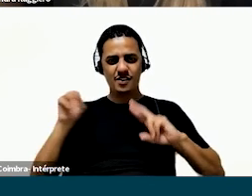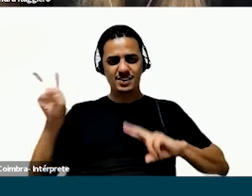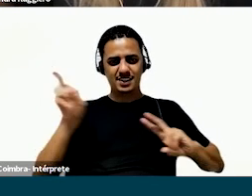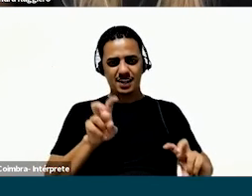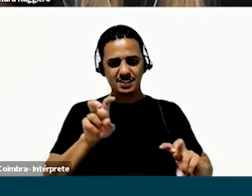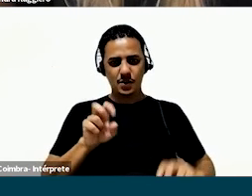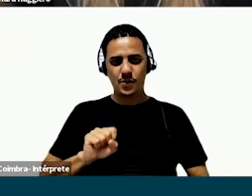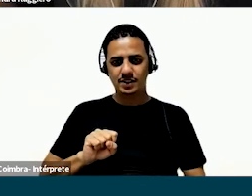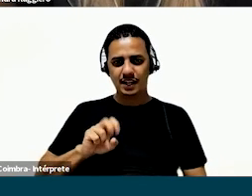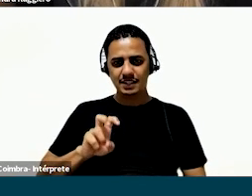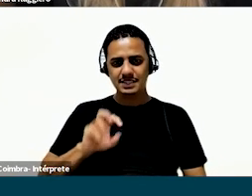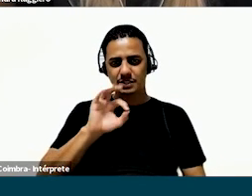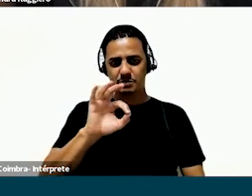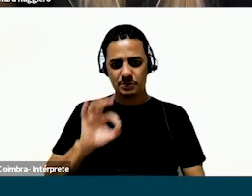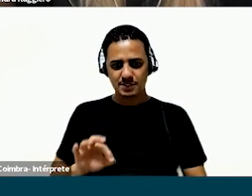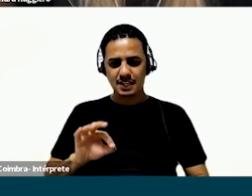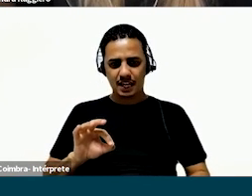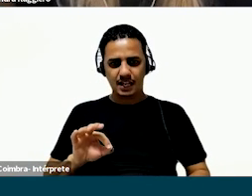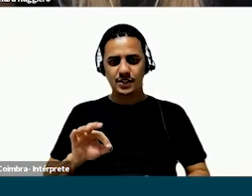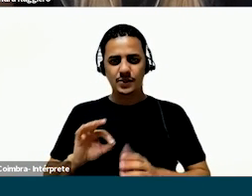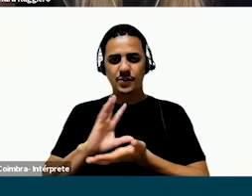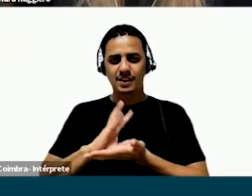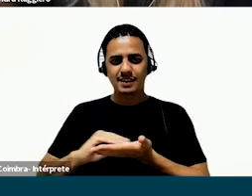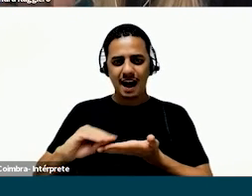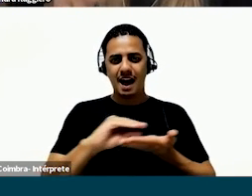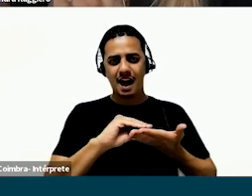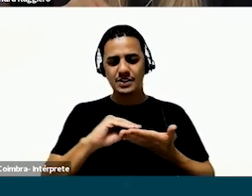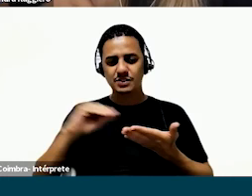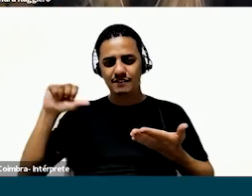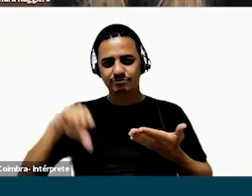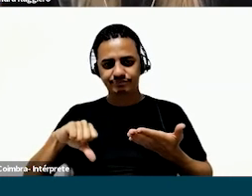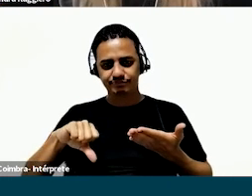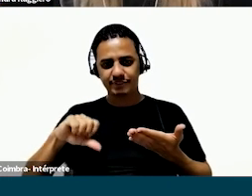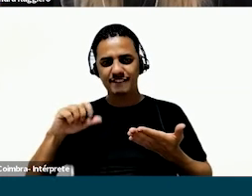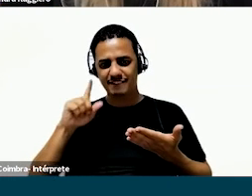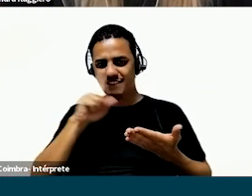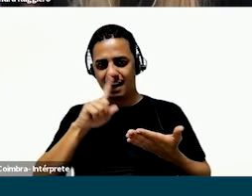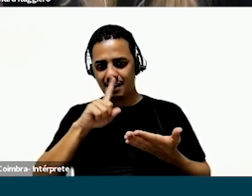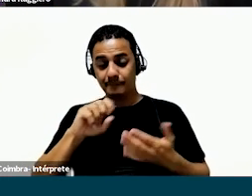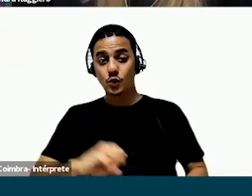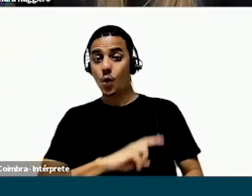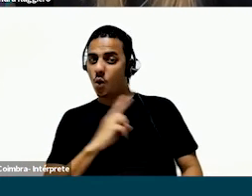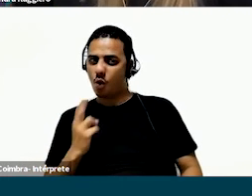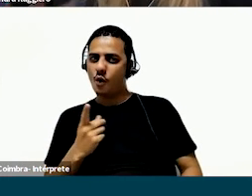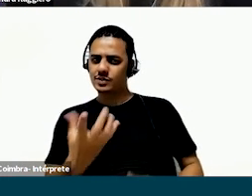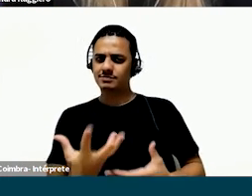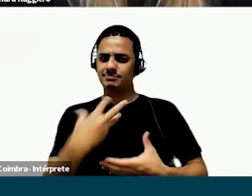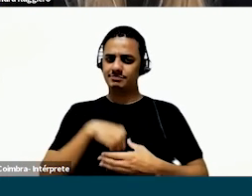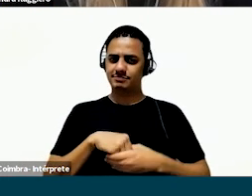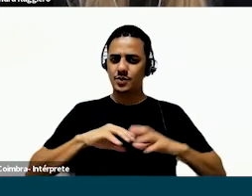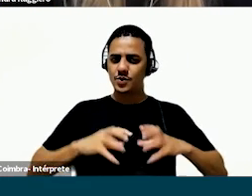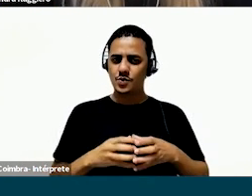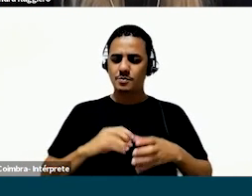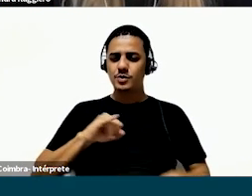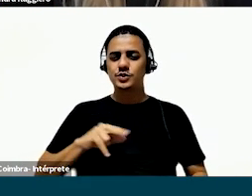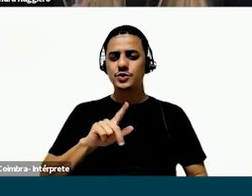lá que os 85% dos produtos de dados falham, ou você vai vir lá para o time da Julie, que nos mostra, né,